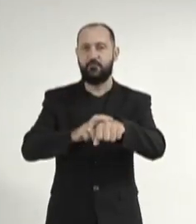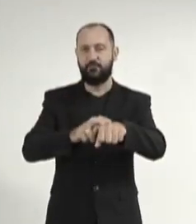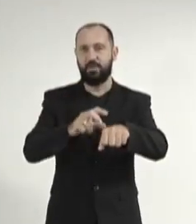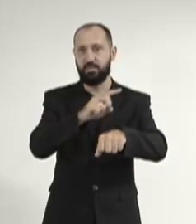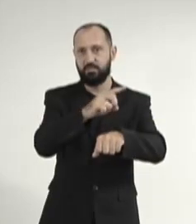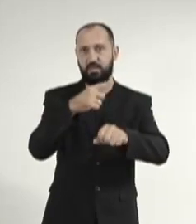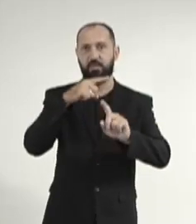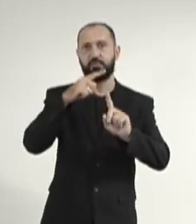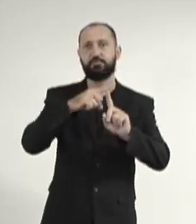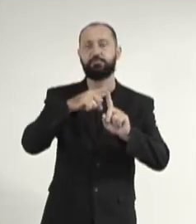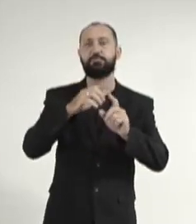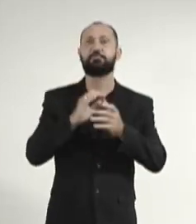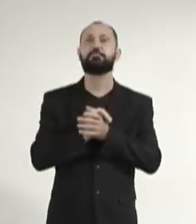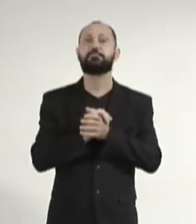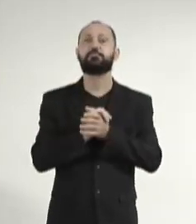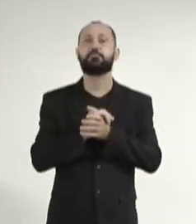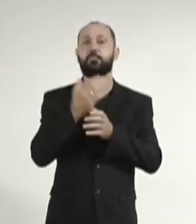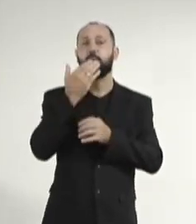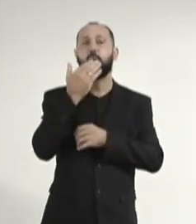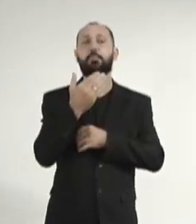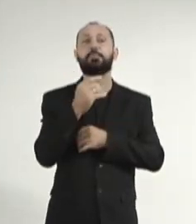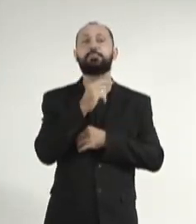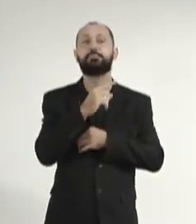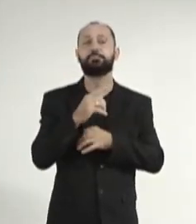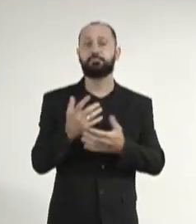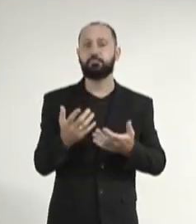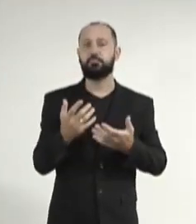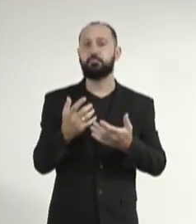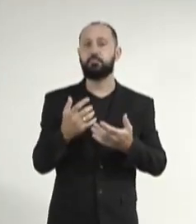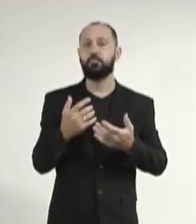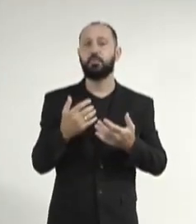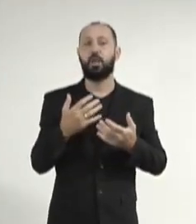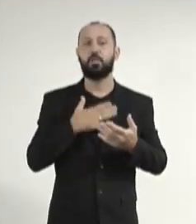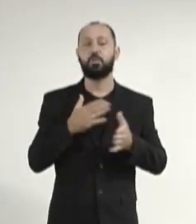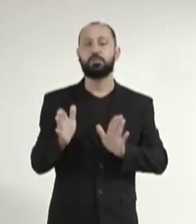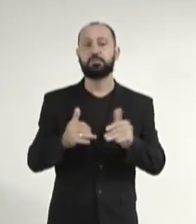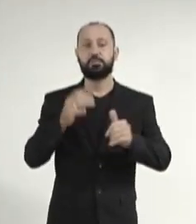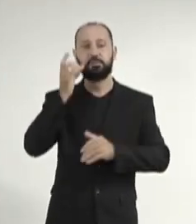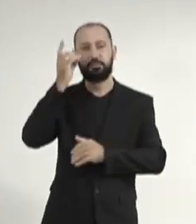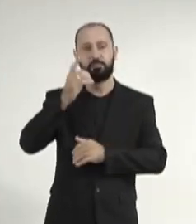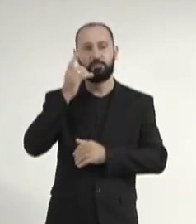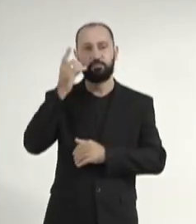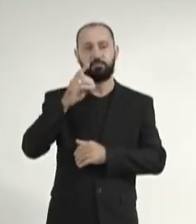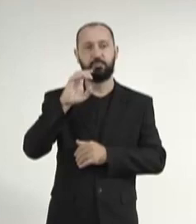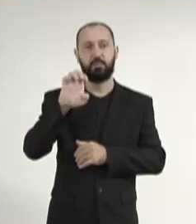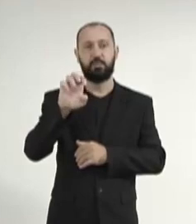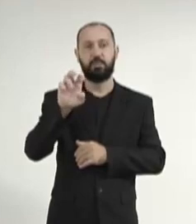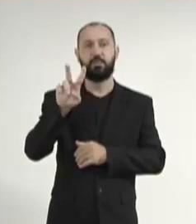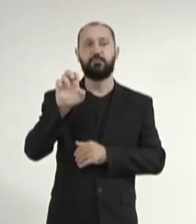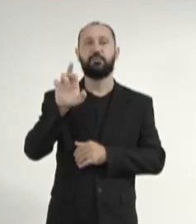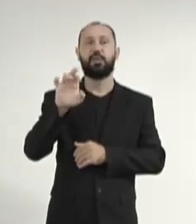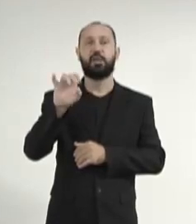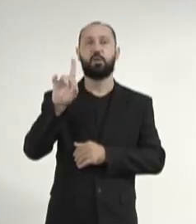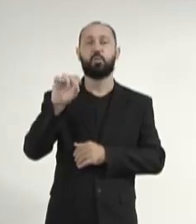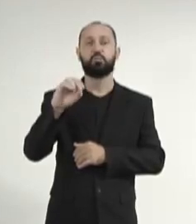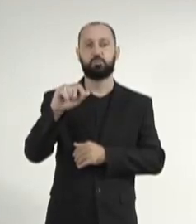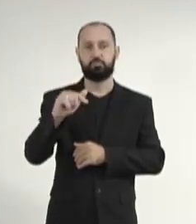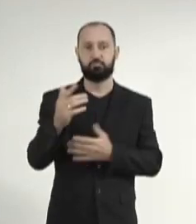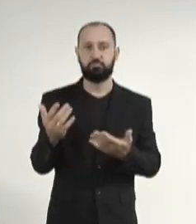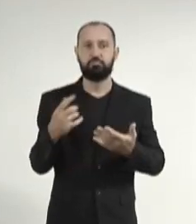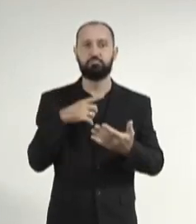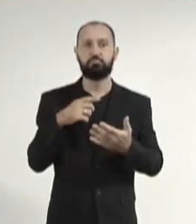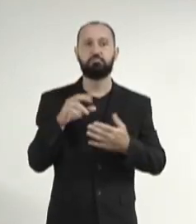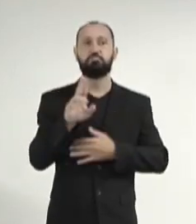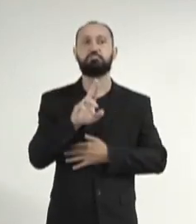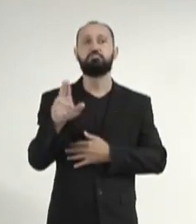Essa proposta visa atender a solicitação encaminhada ao nosso gabinete parlamentar pelo senhor Everaldo Garcia,